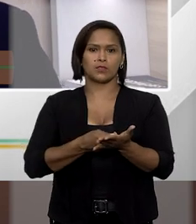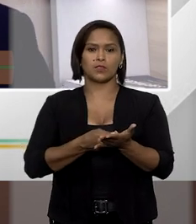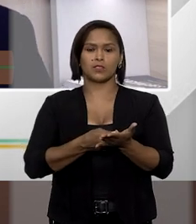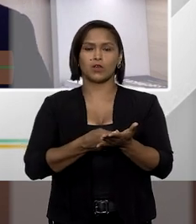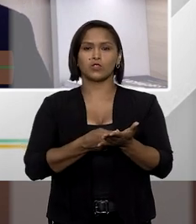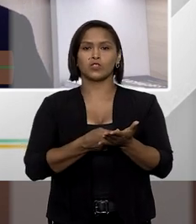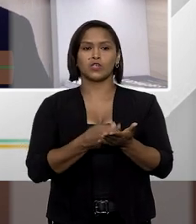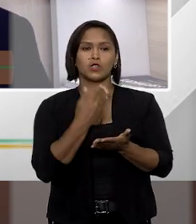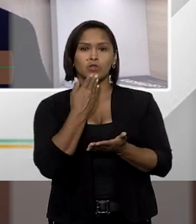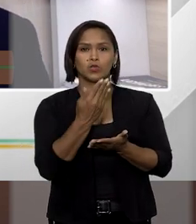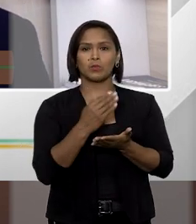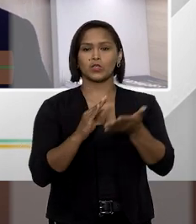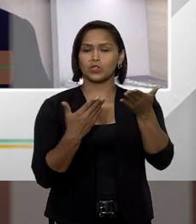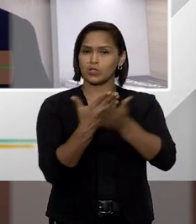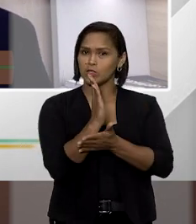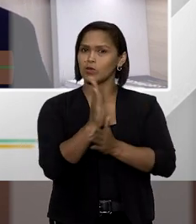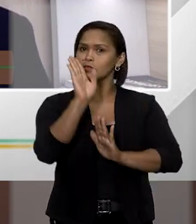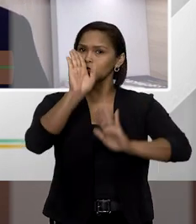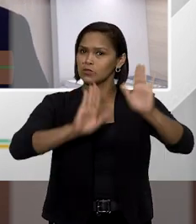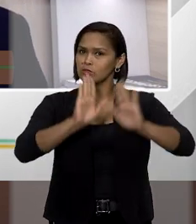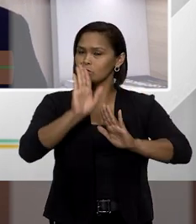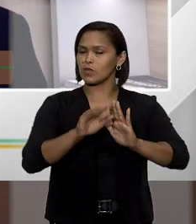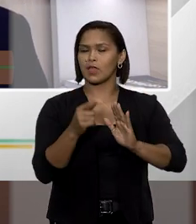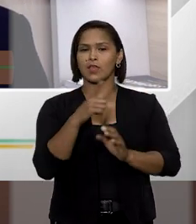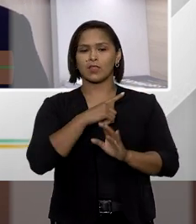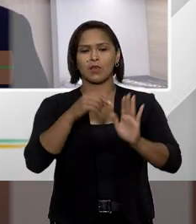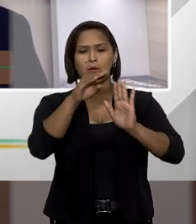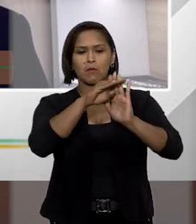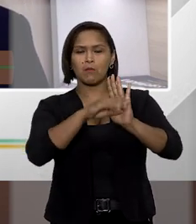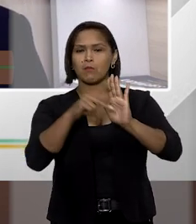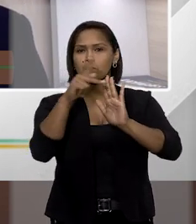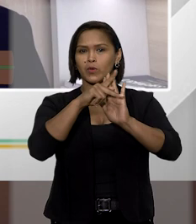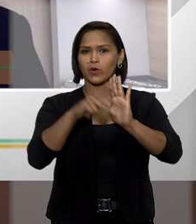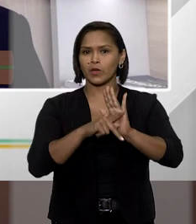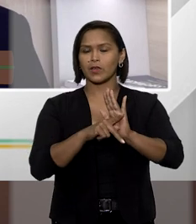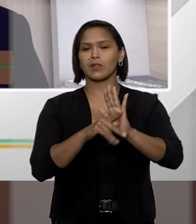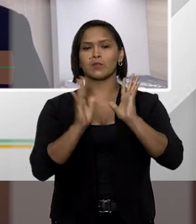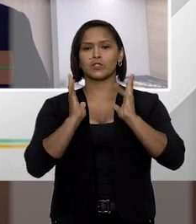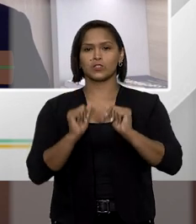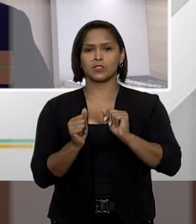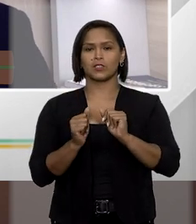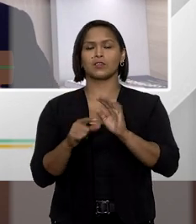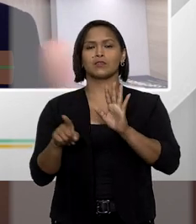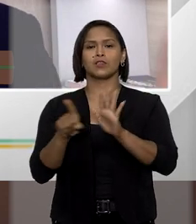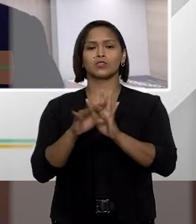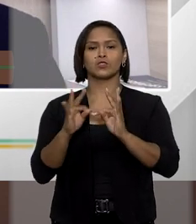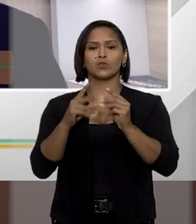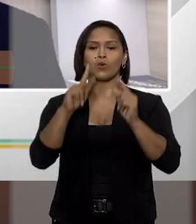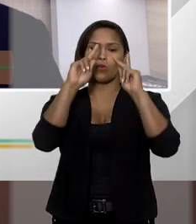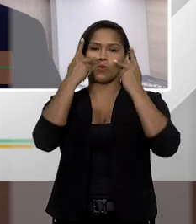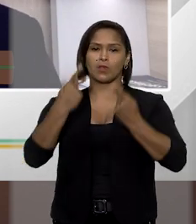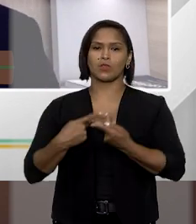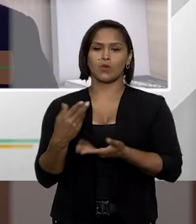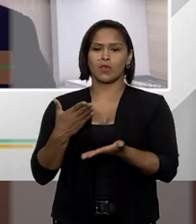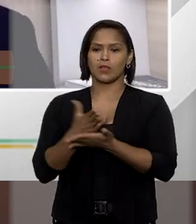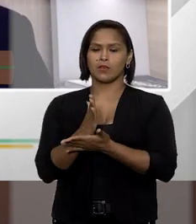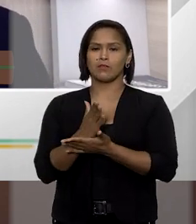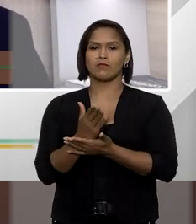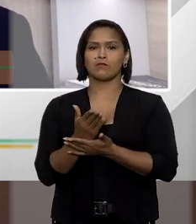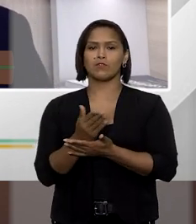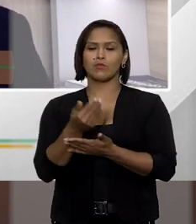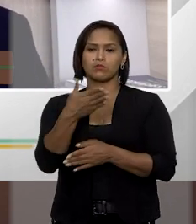obrigatoriedade do licitante vencedor instituir um programa de integridade quando ele for